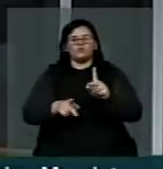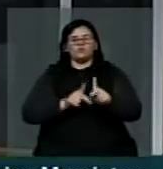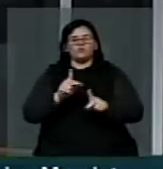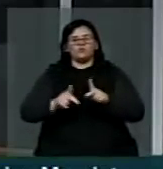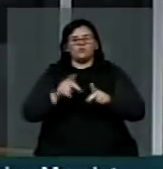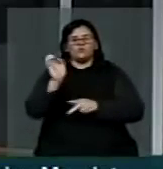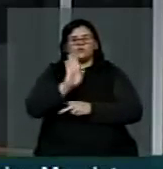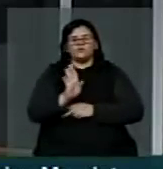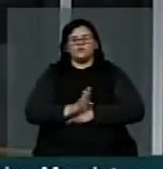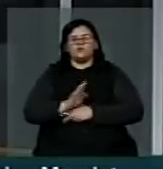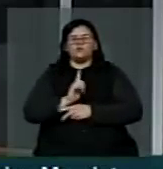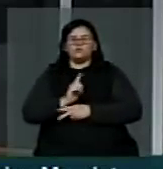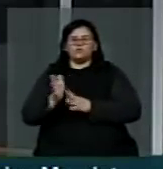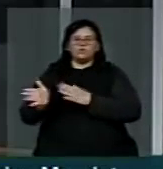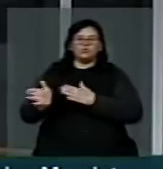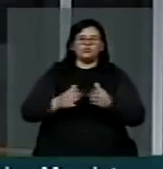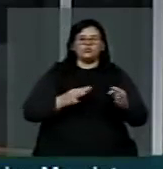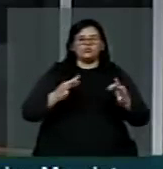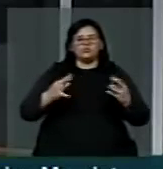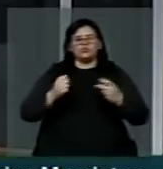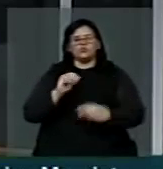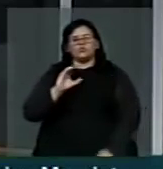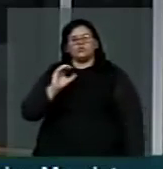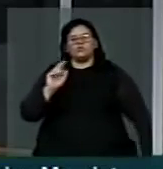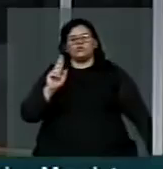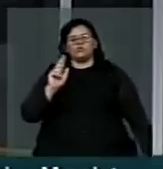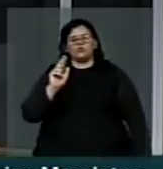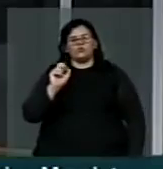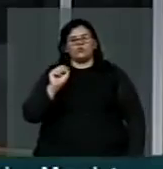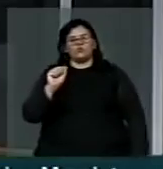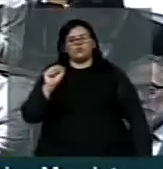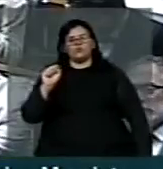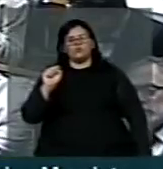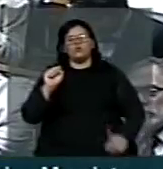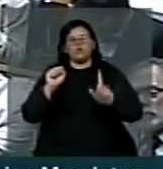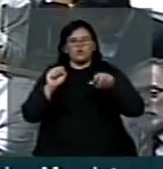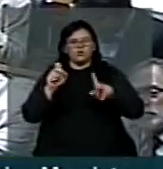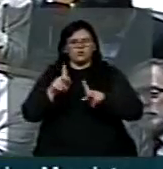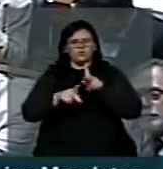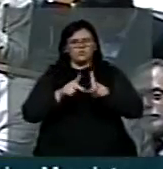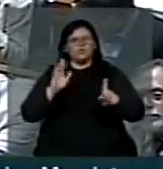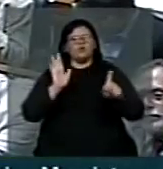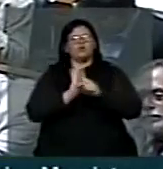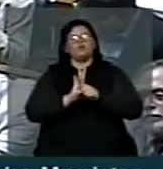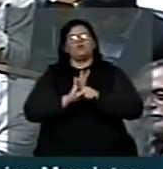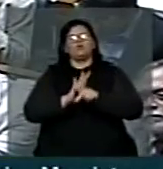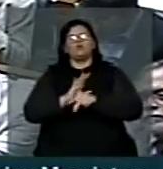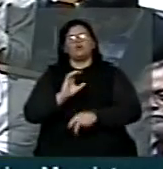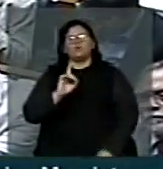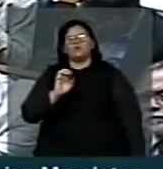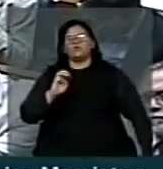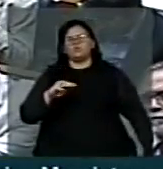por todas essas causas, que são causas populares, que são causas democráticas, que são